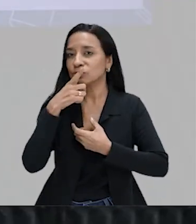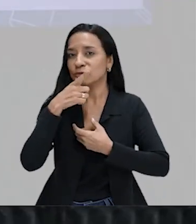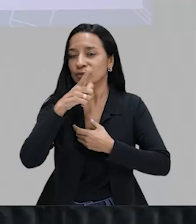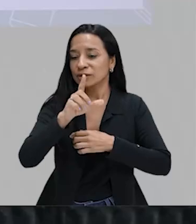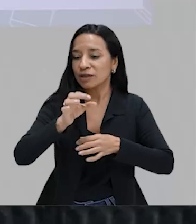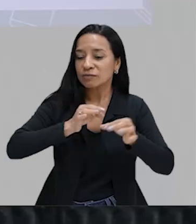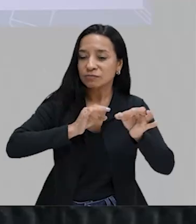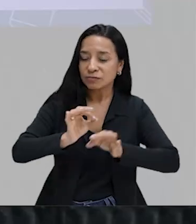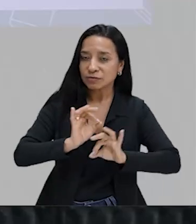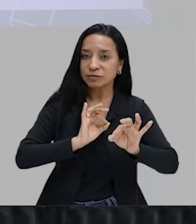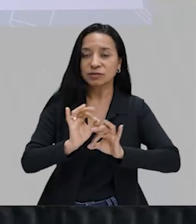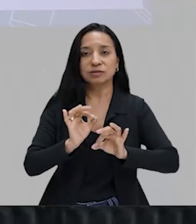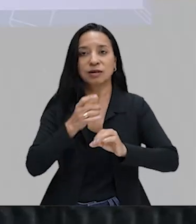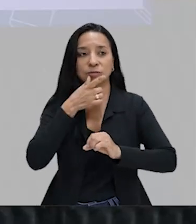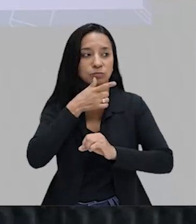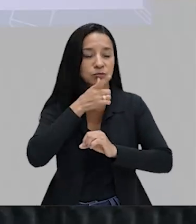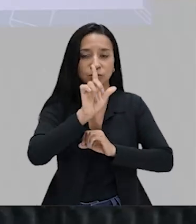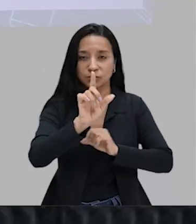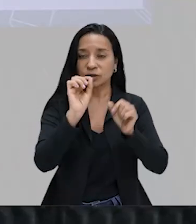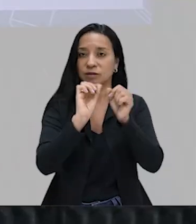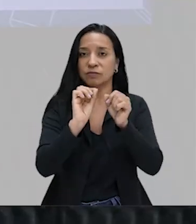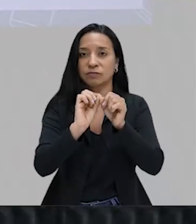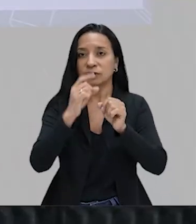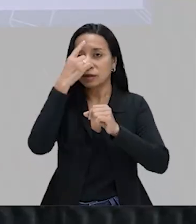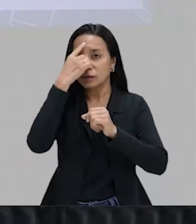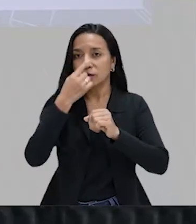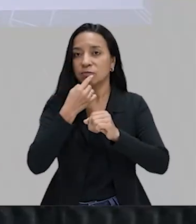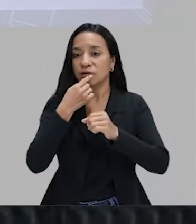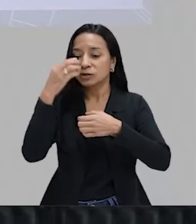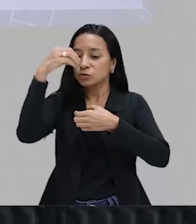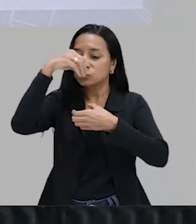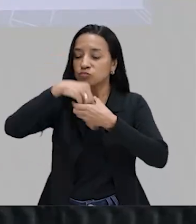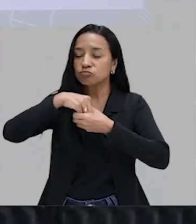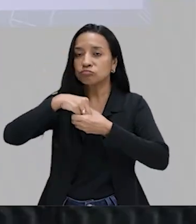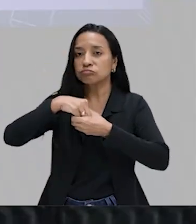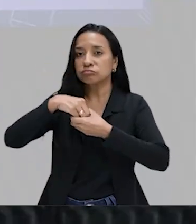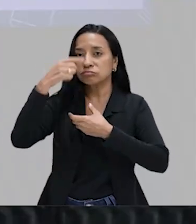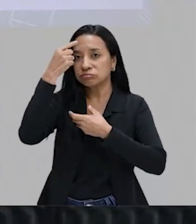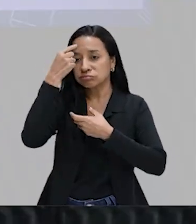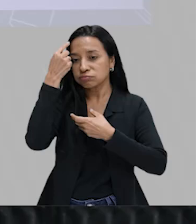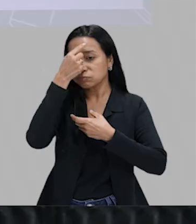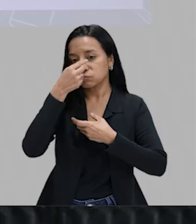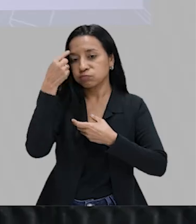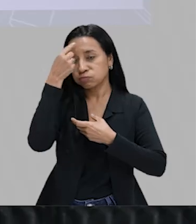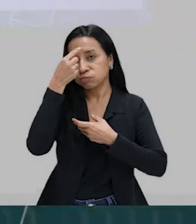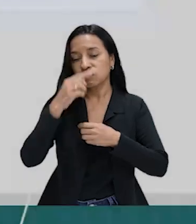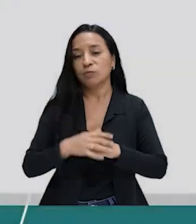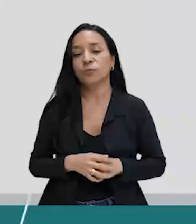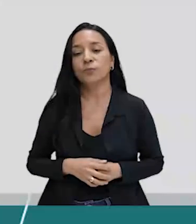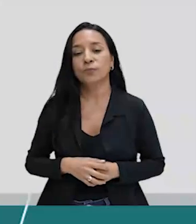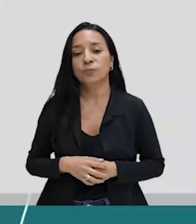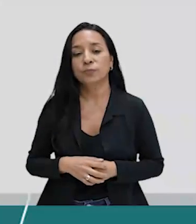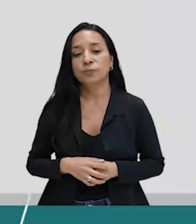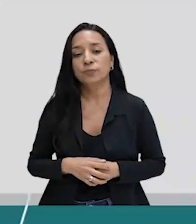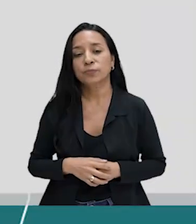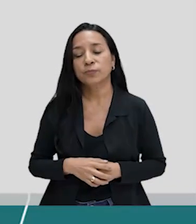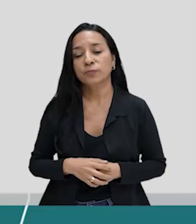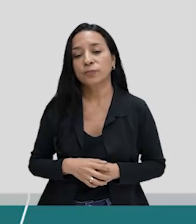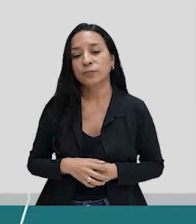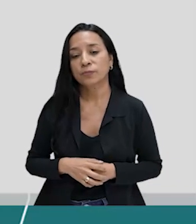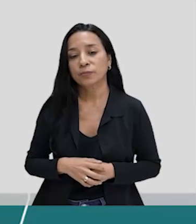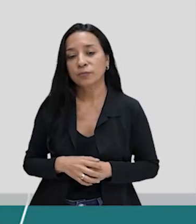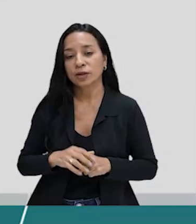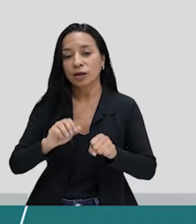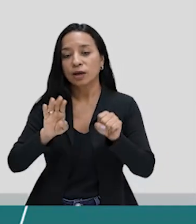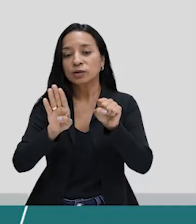não consegue fazer essa imagem dentro da sua cabeça. Mesma palavra, substantivo